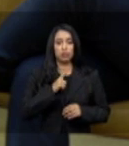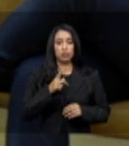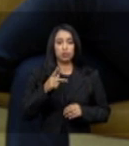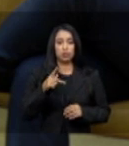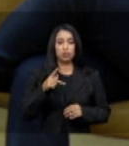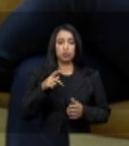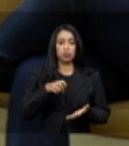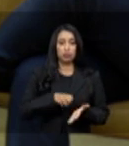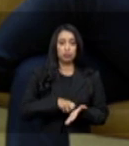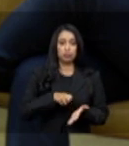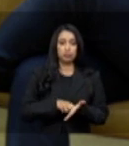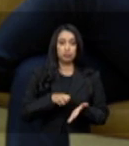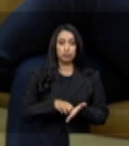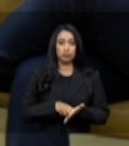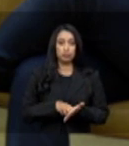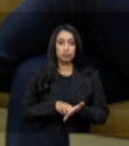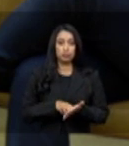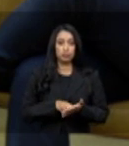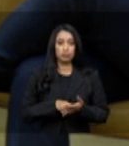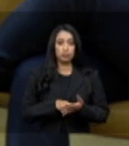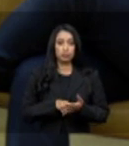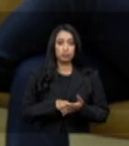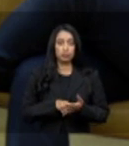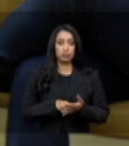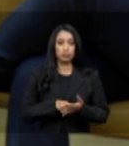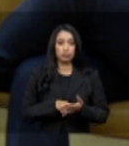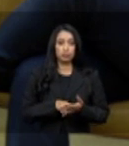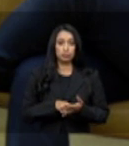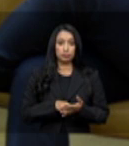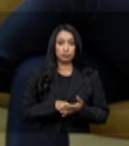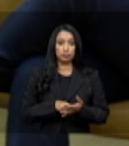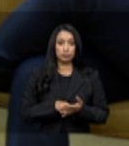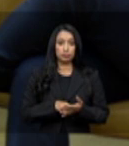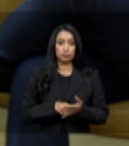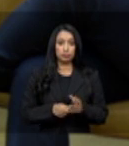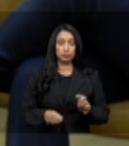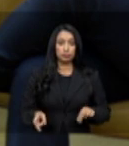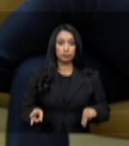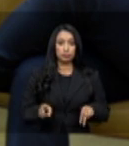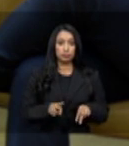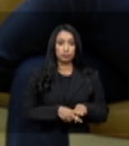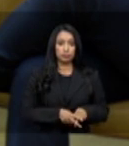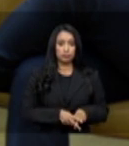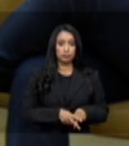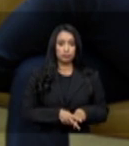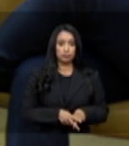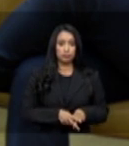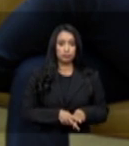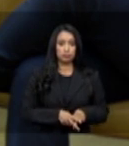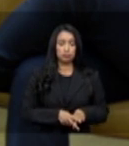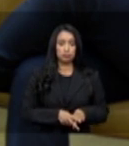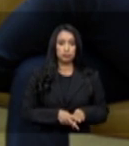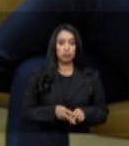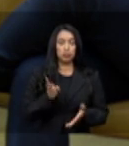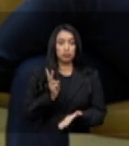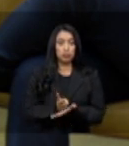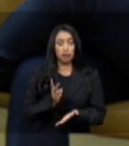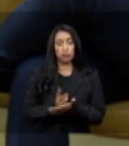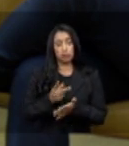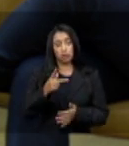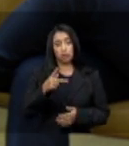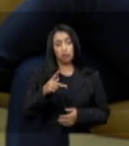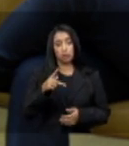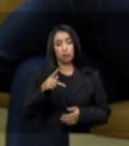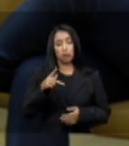execuções penais tanto no que se refere à aos presos definitivos quanto aos prémios aos presos